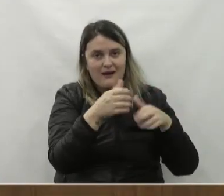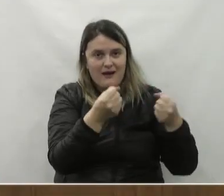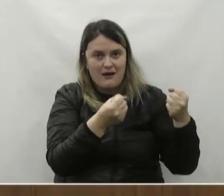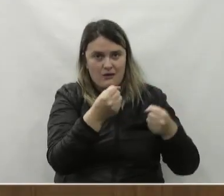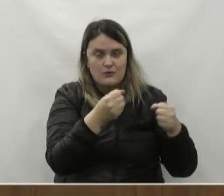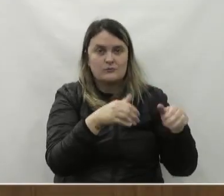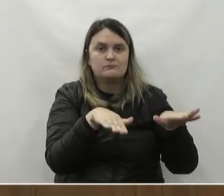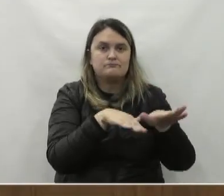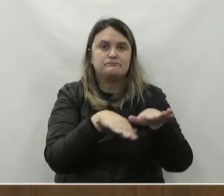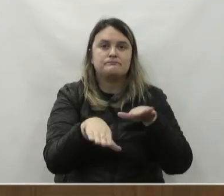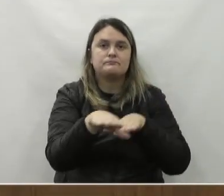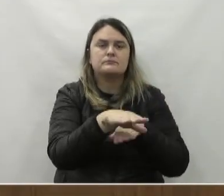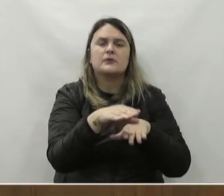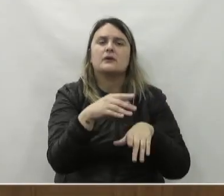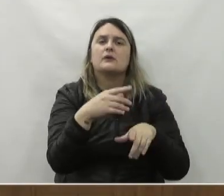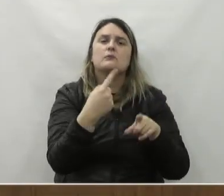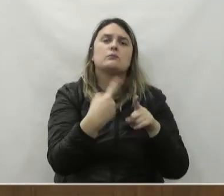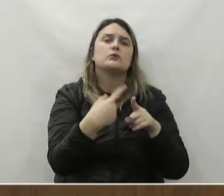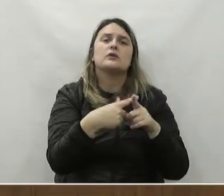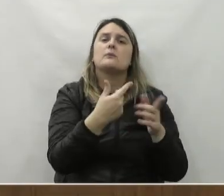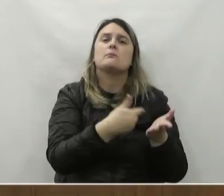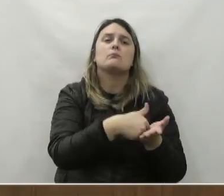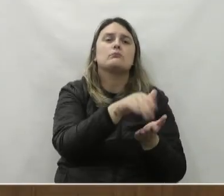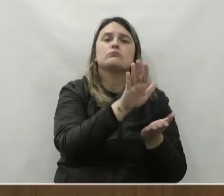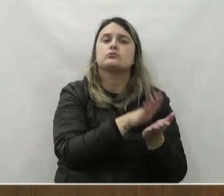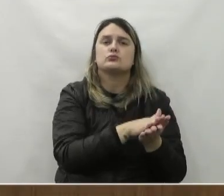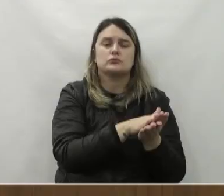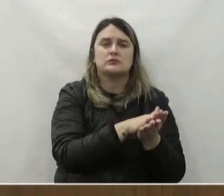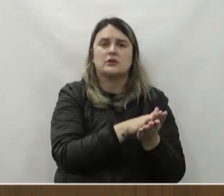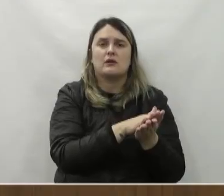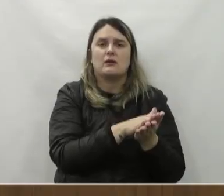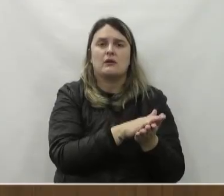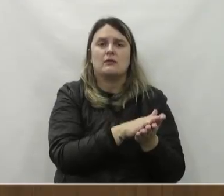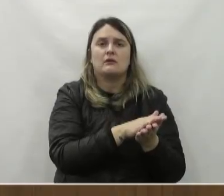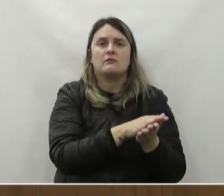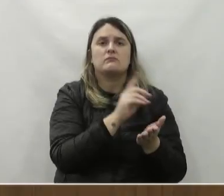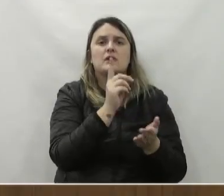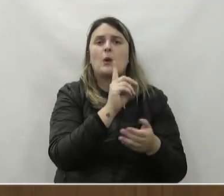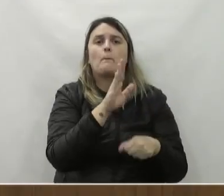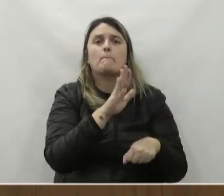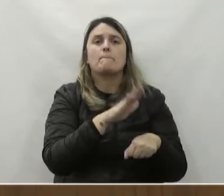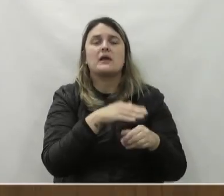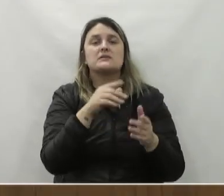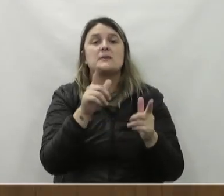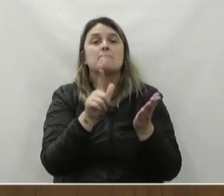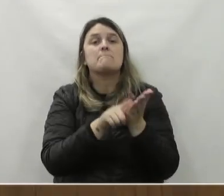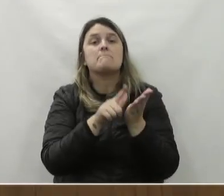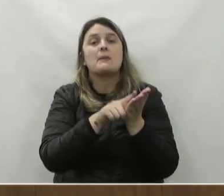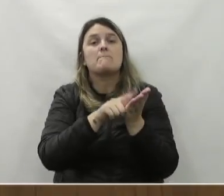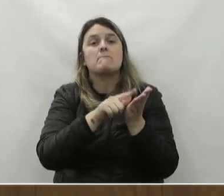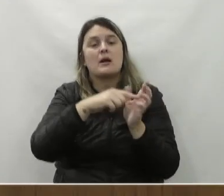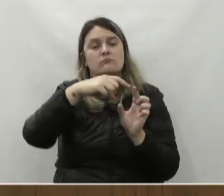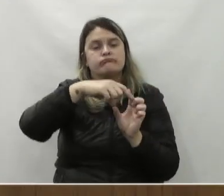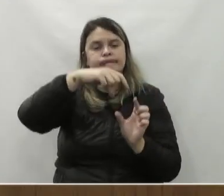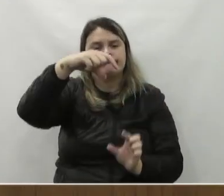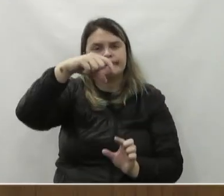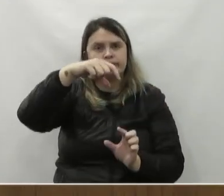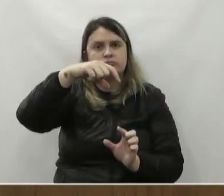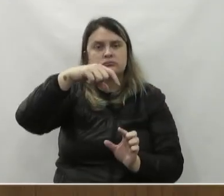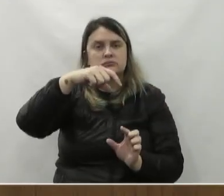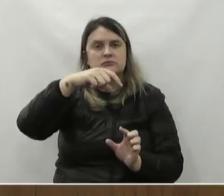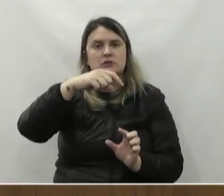esclarecimentos em relação à emissão de multas, visto que não estão sendo mais colocadas as notificações no papel, e